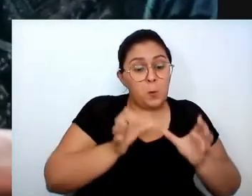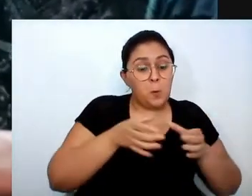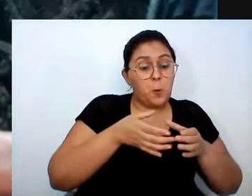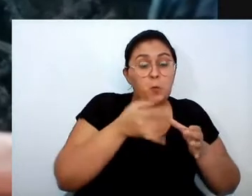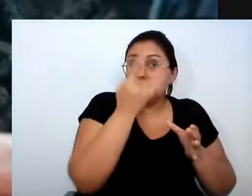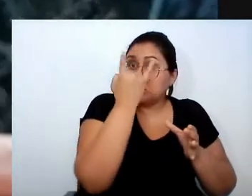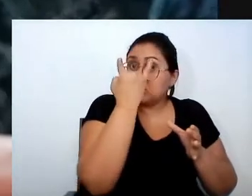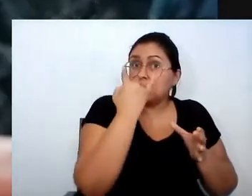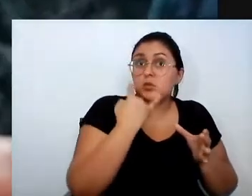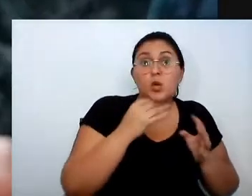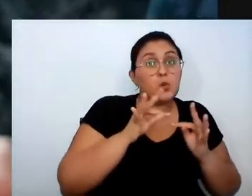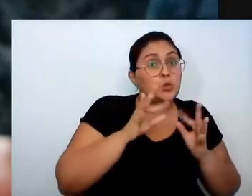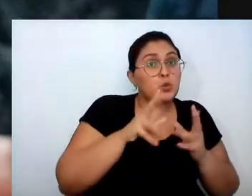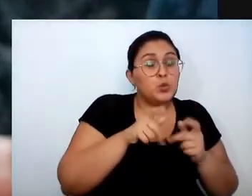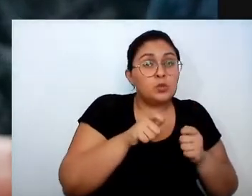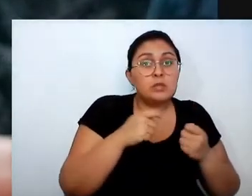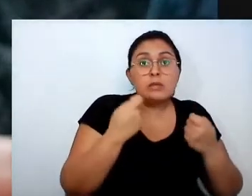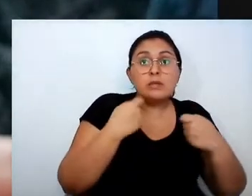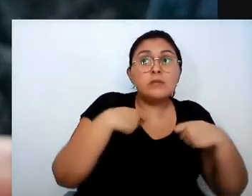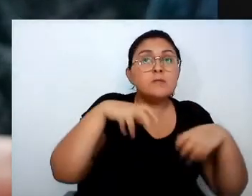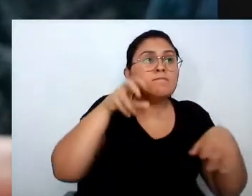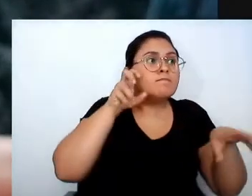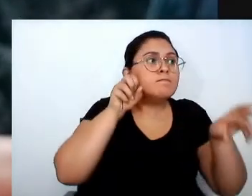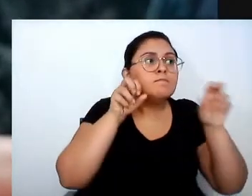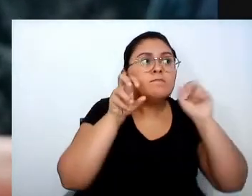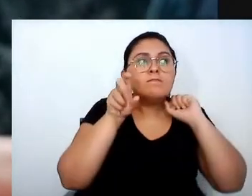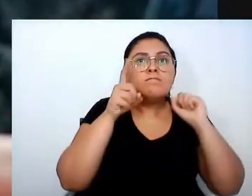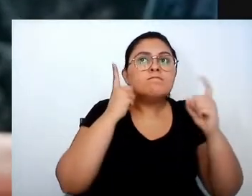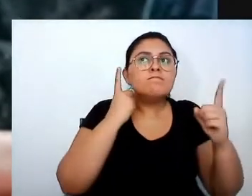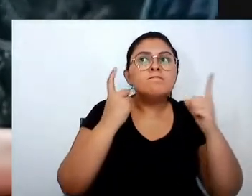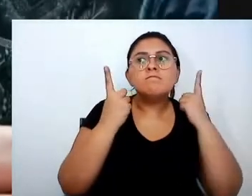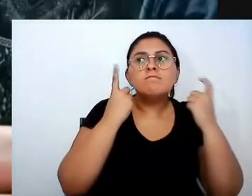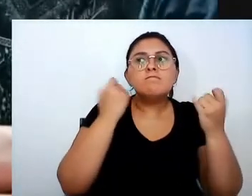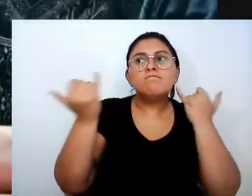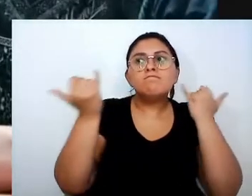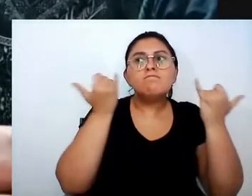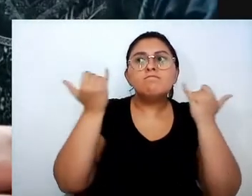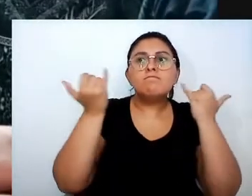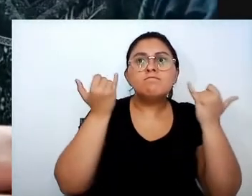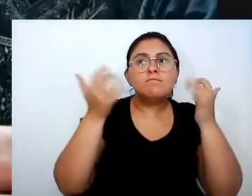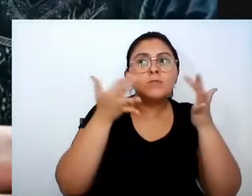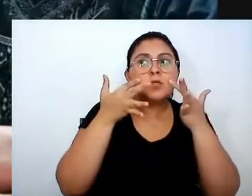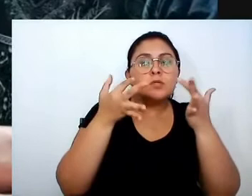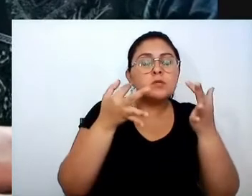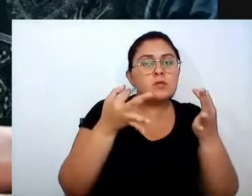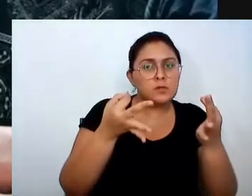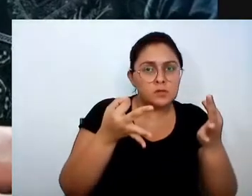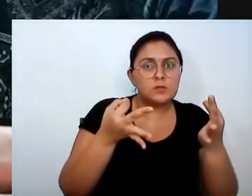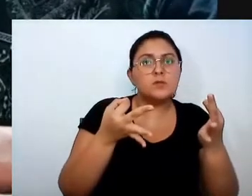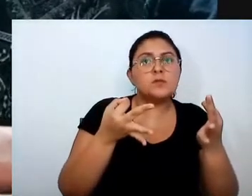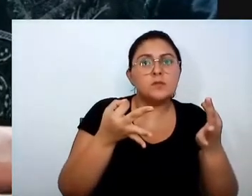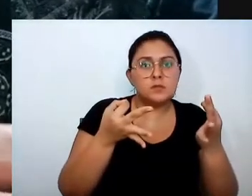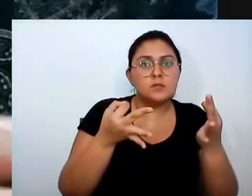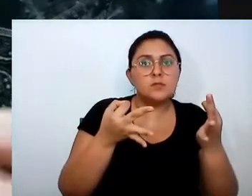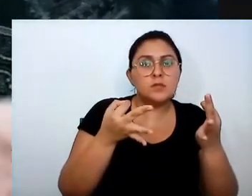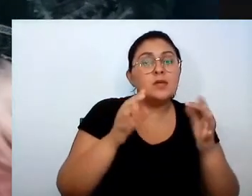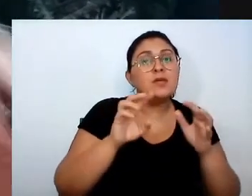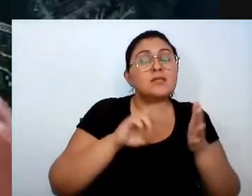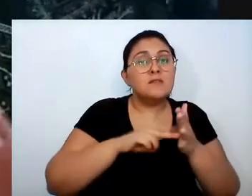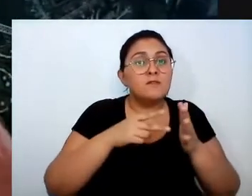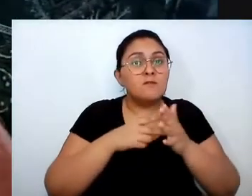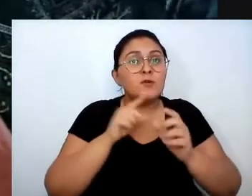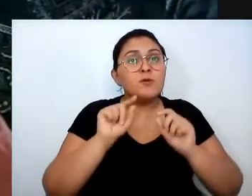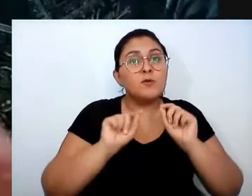contar, né? Então, sim. a partir disso eu É pura atenção e prática.